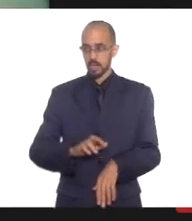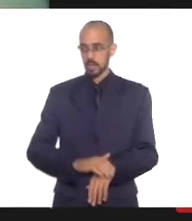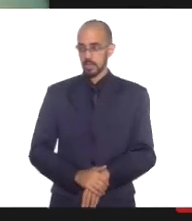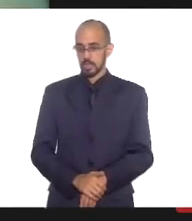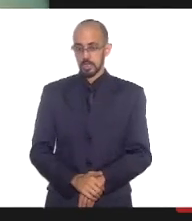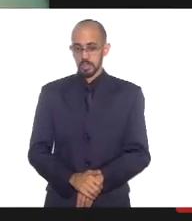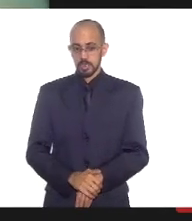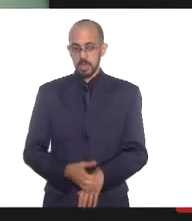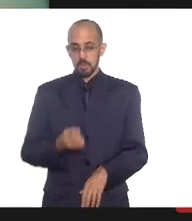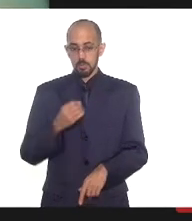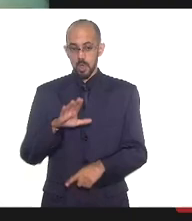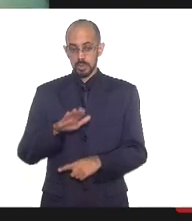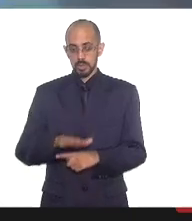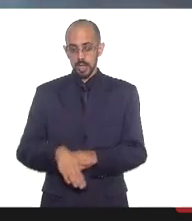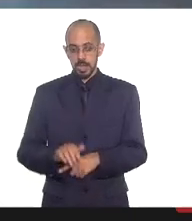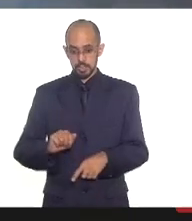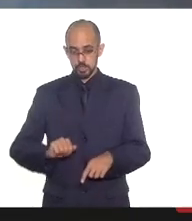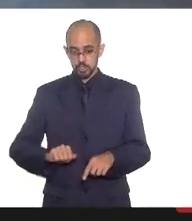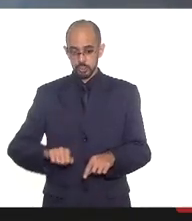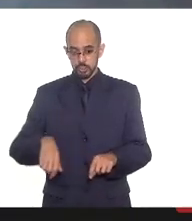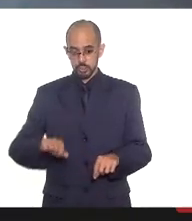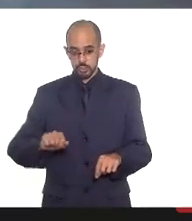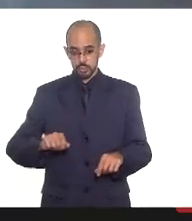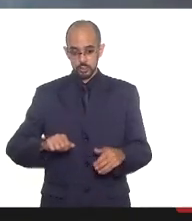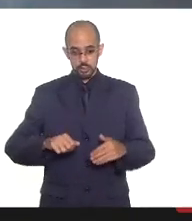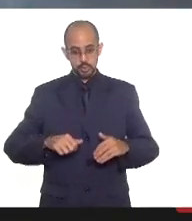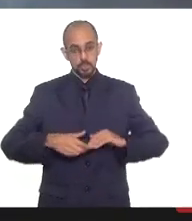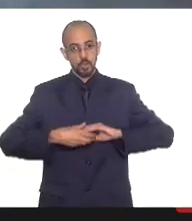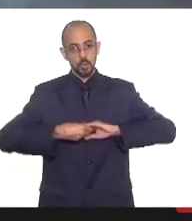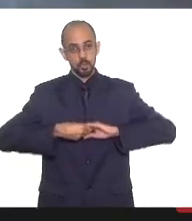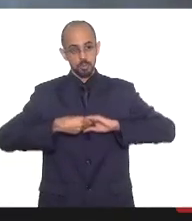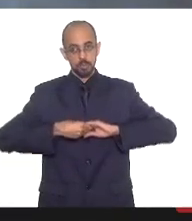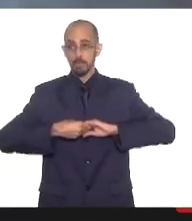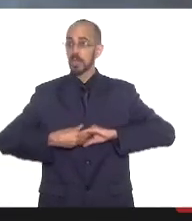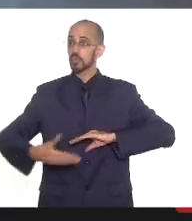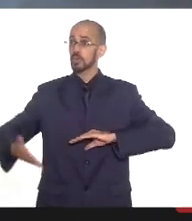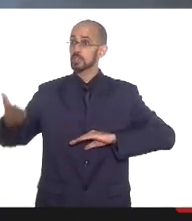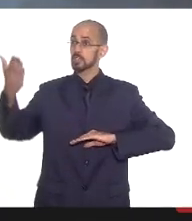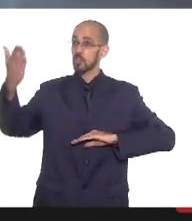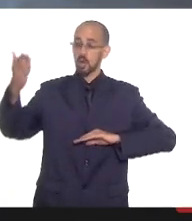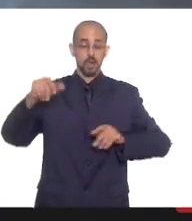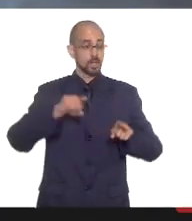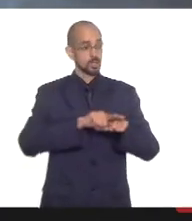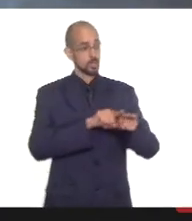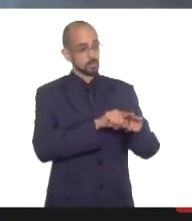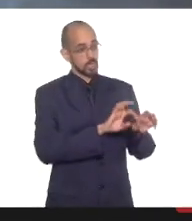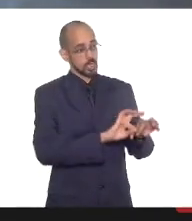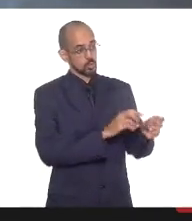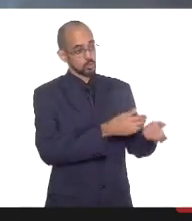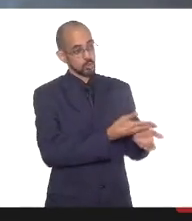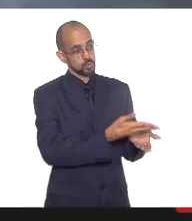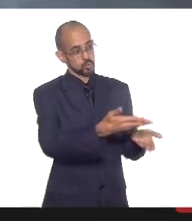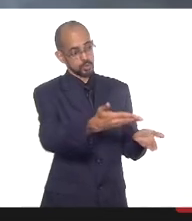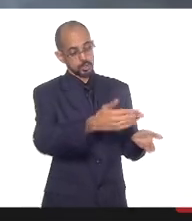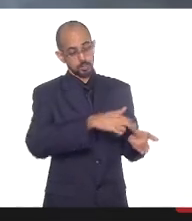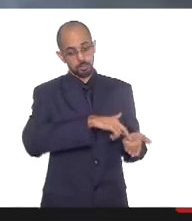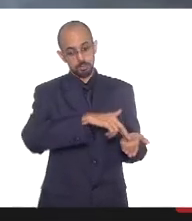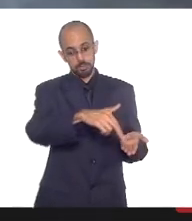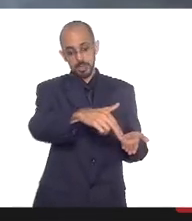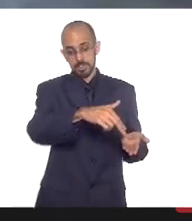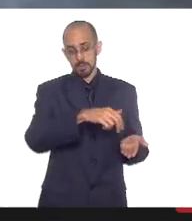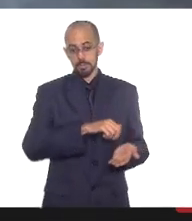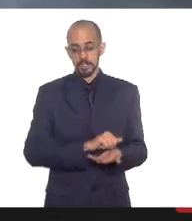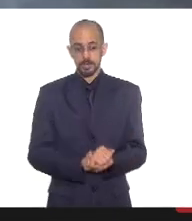o Olá boa tarde deputada com brigada história todos os demais a pessoa e todas as demais participantes da audiência